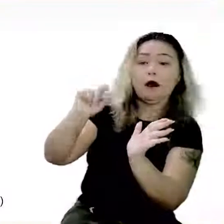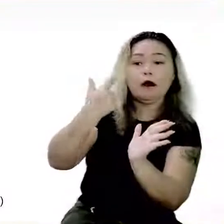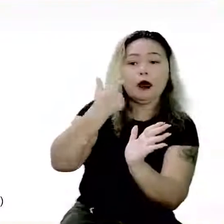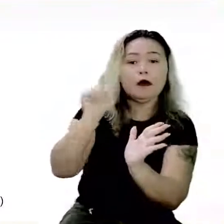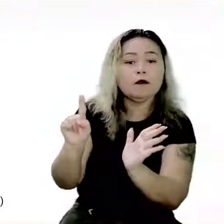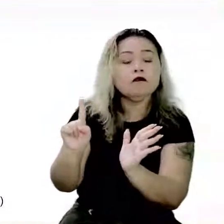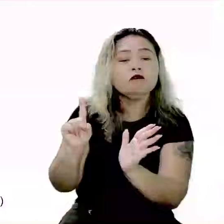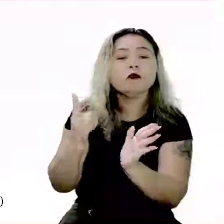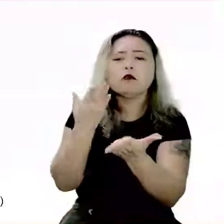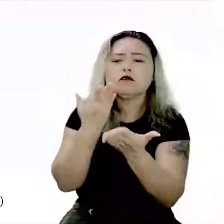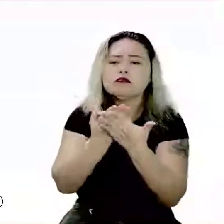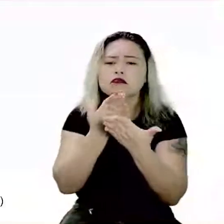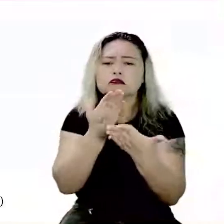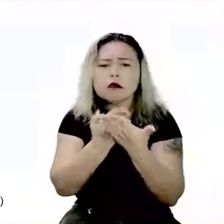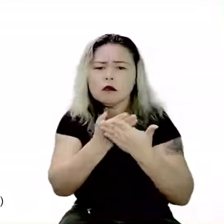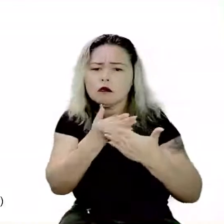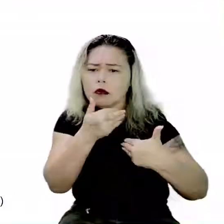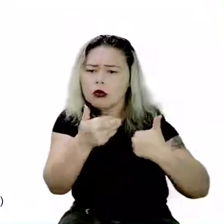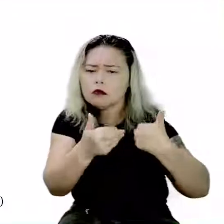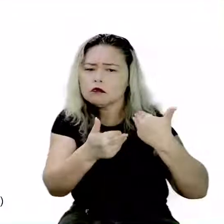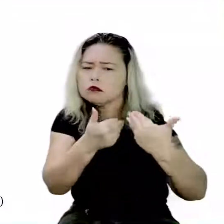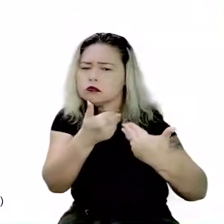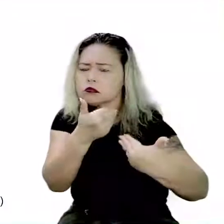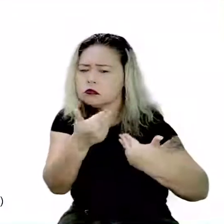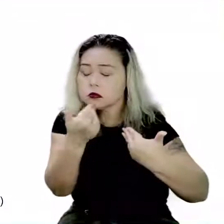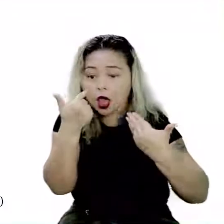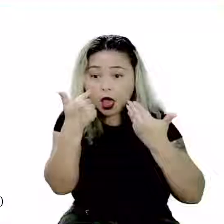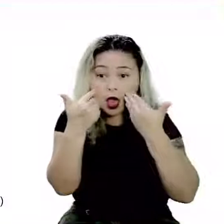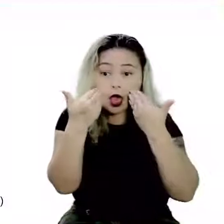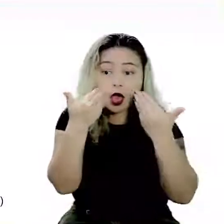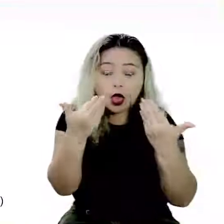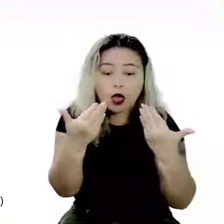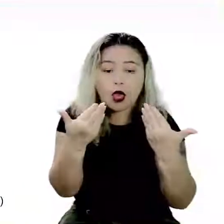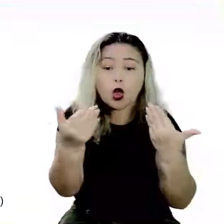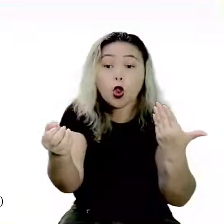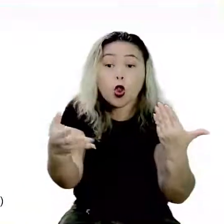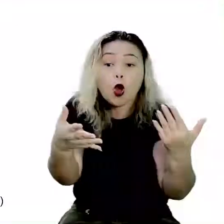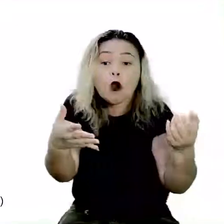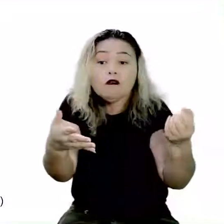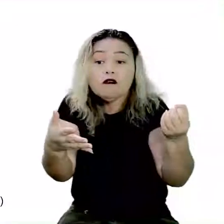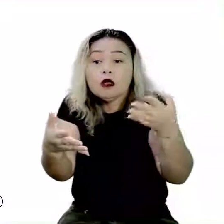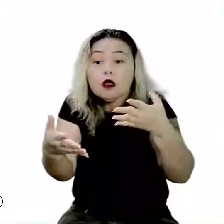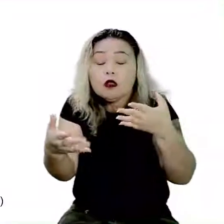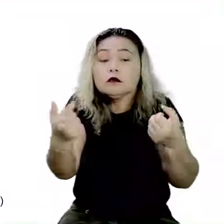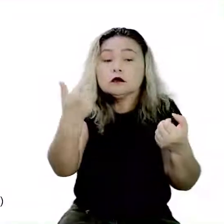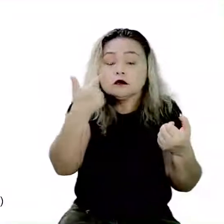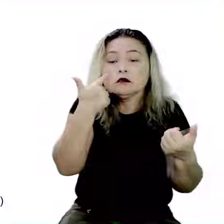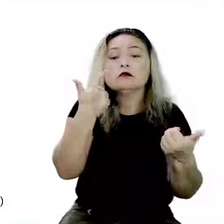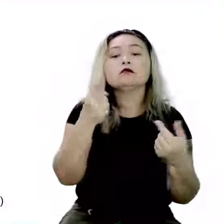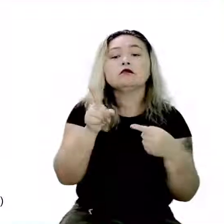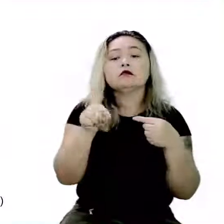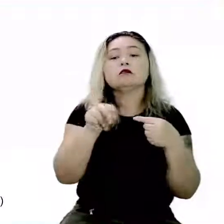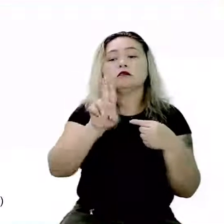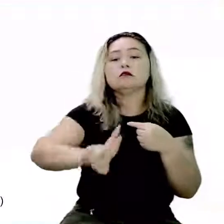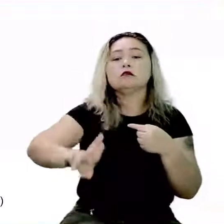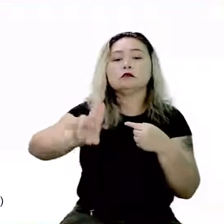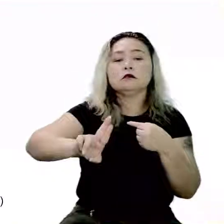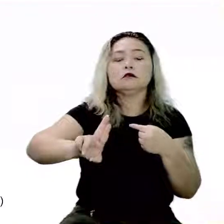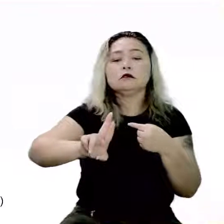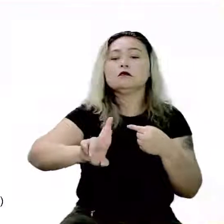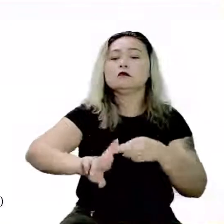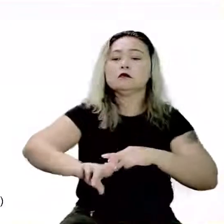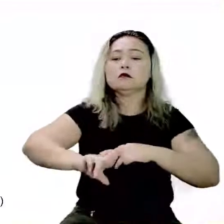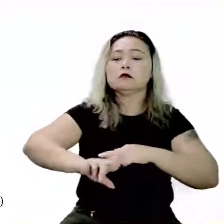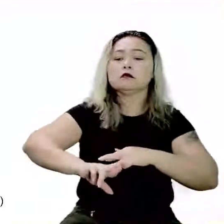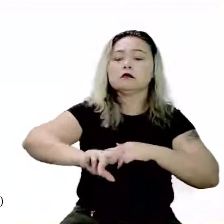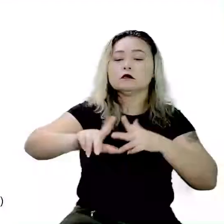se tornando diferentes, técnicas e novas abordagens também são utilizadas de forma